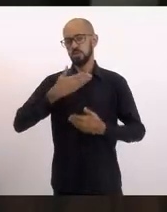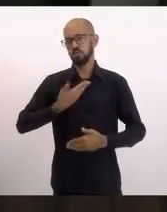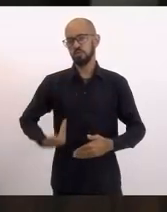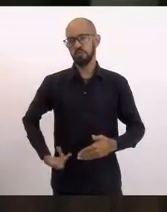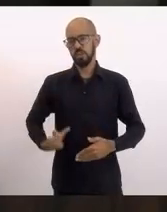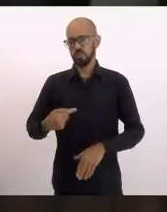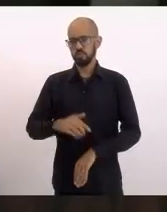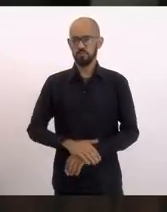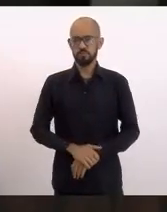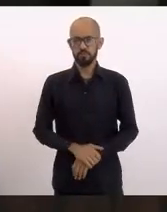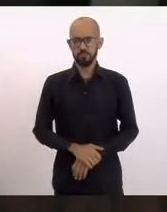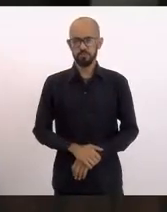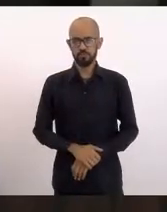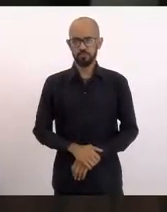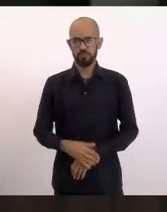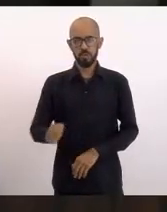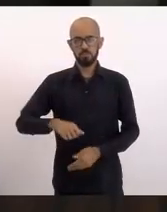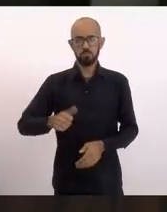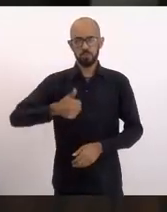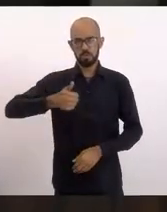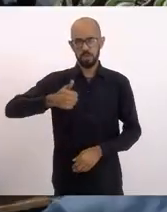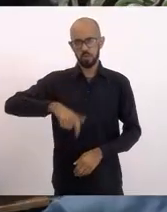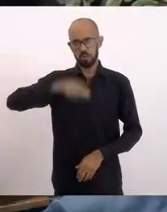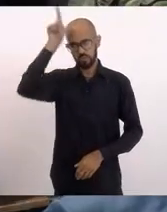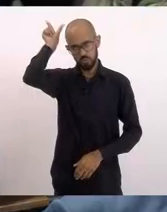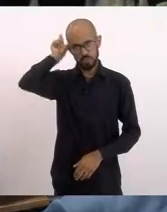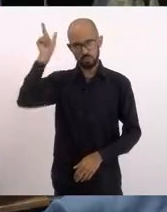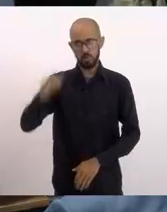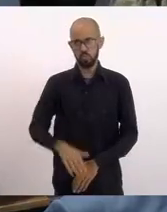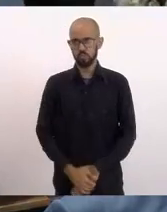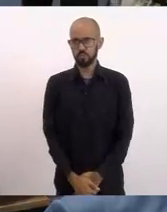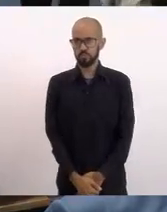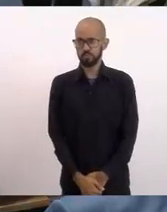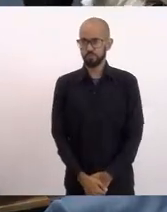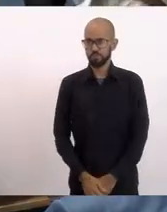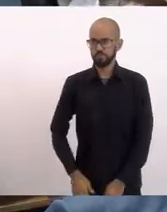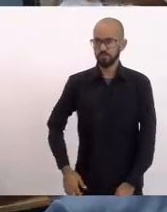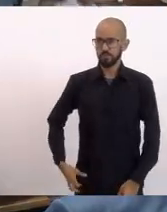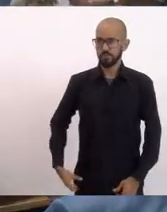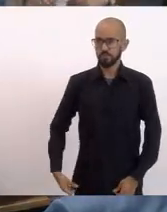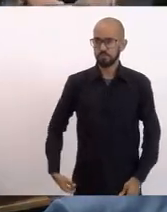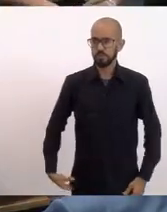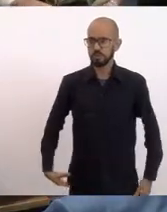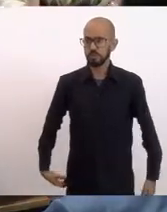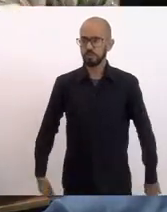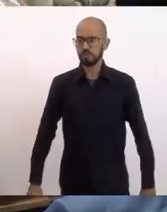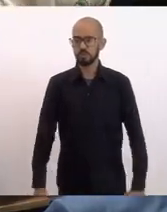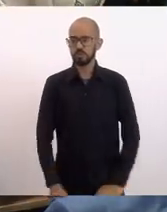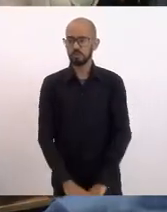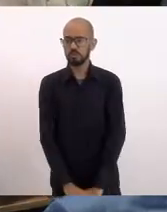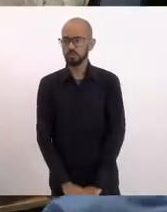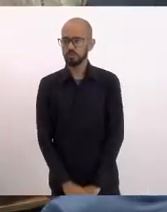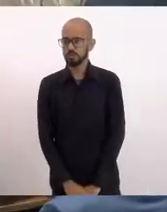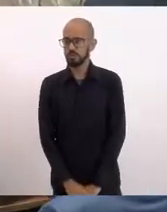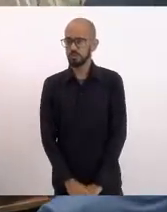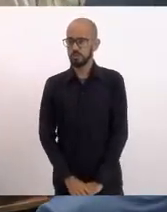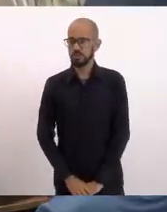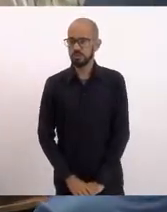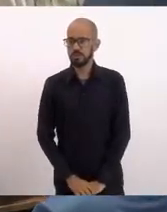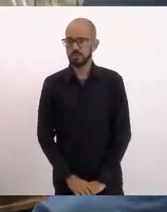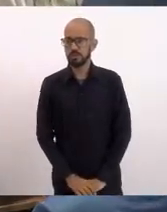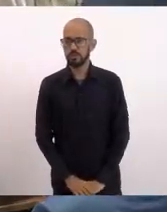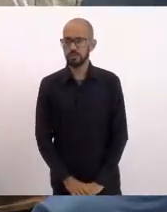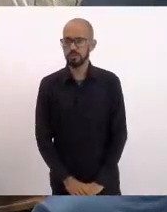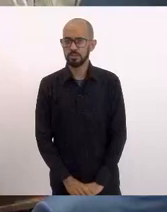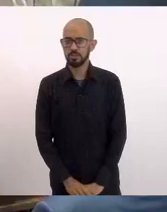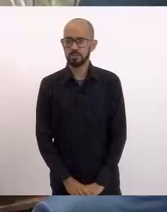para encaminhar o deputado Luiz Paulo, por favor. Obrigado. Então, para encaminhar o deputado...